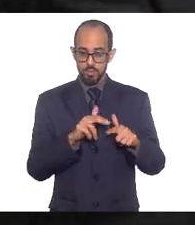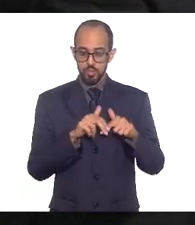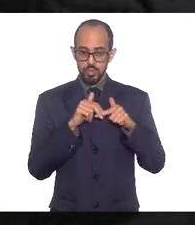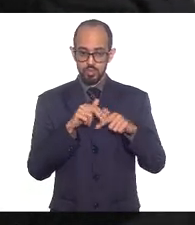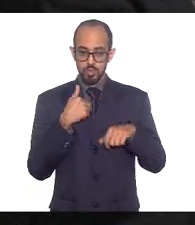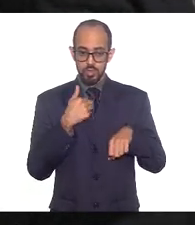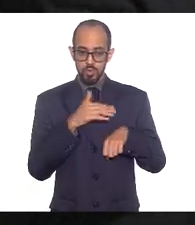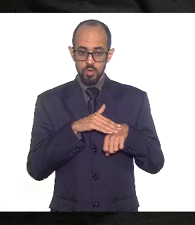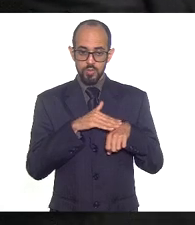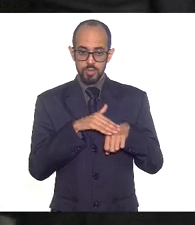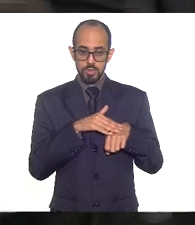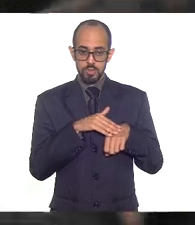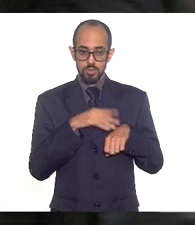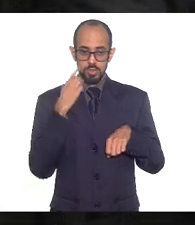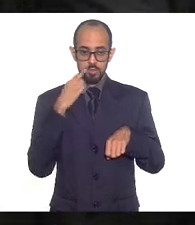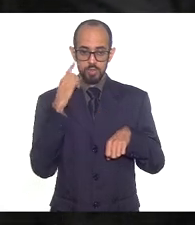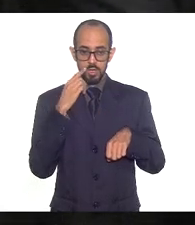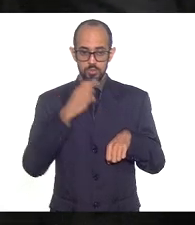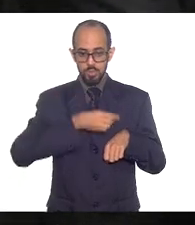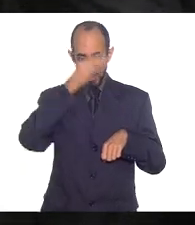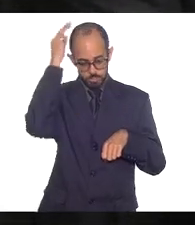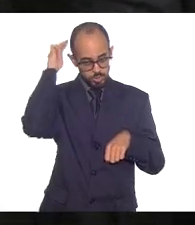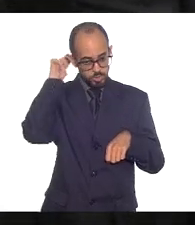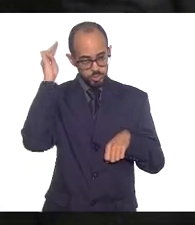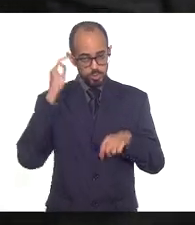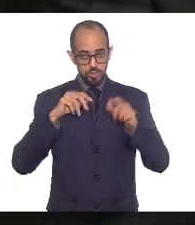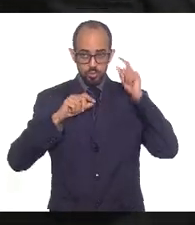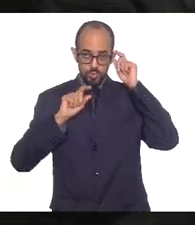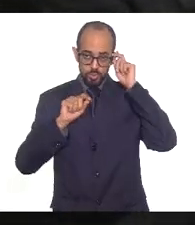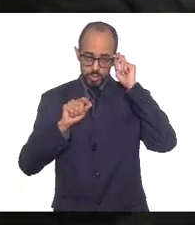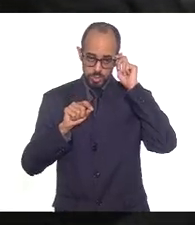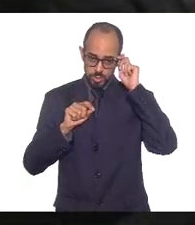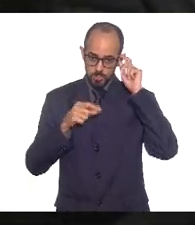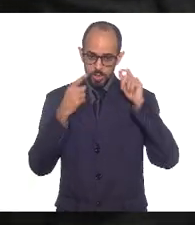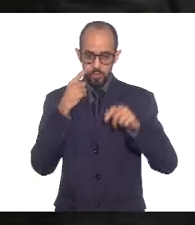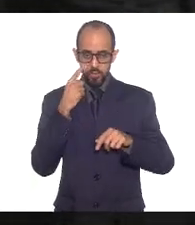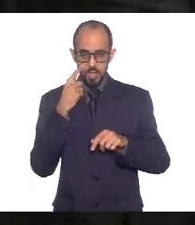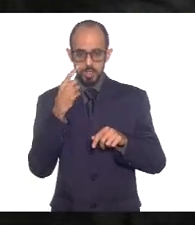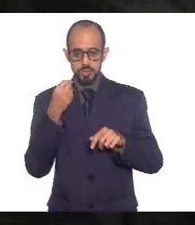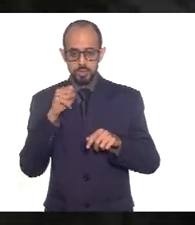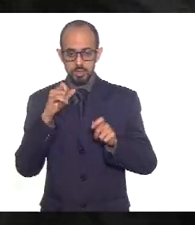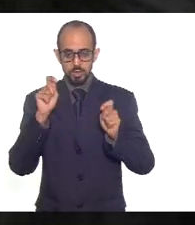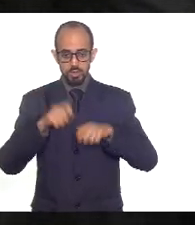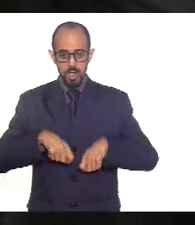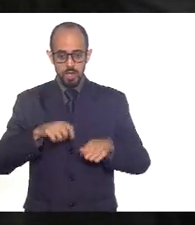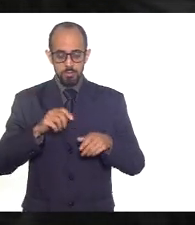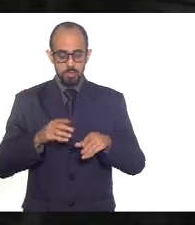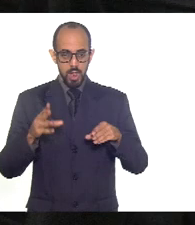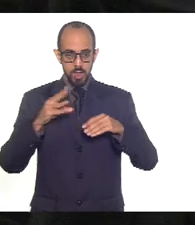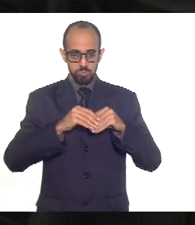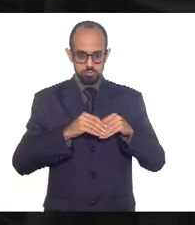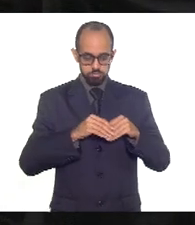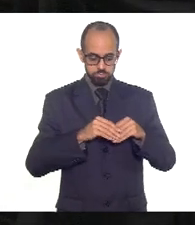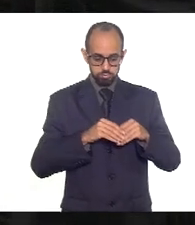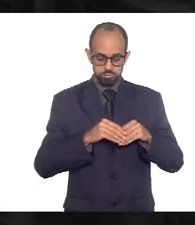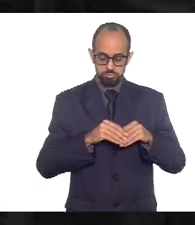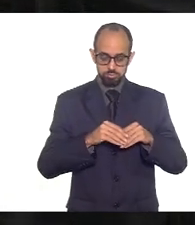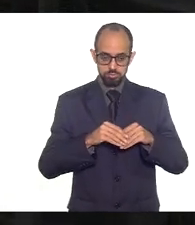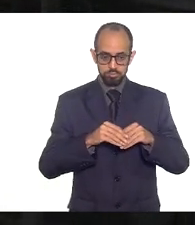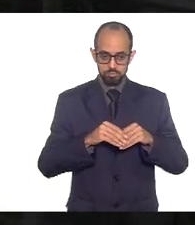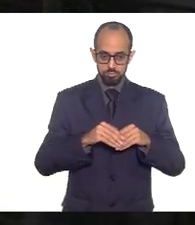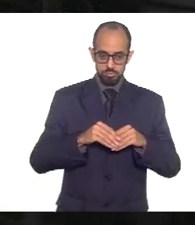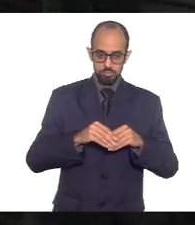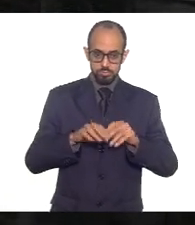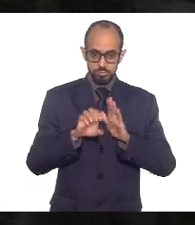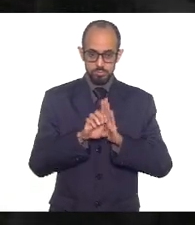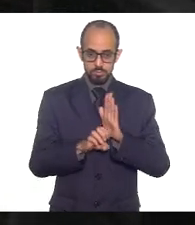conversando agora com o deputado Márcio Pacheco é para ver se consegue incorporar Oi irmão essa emenda